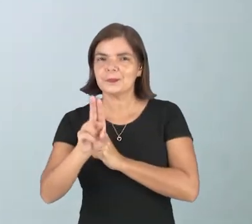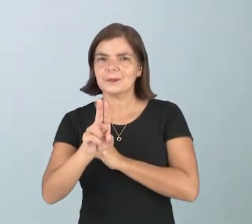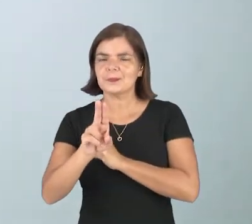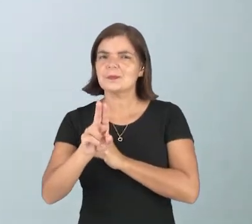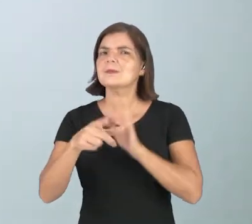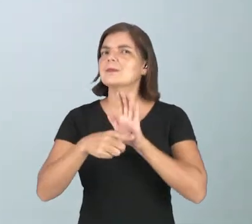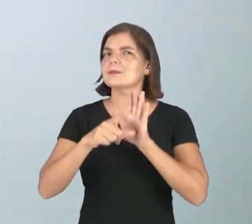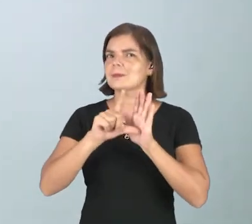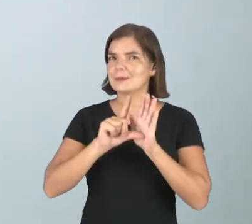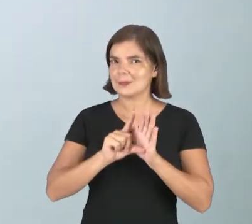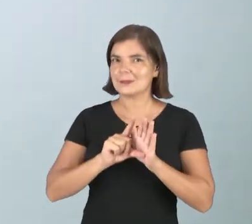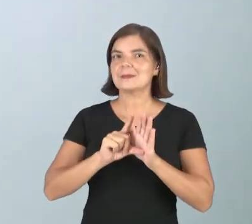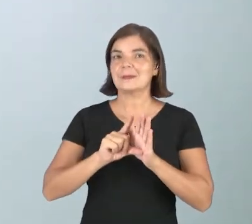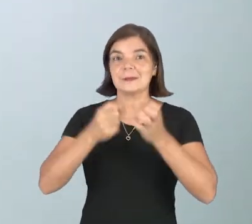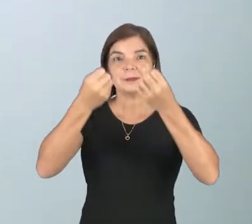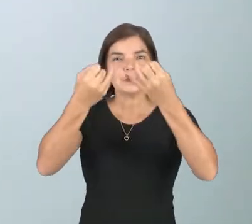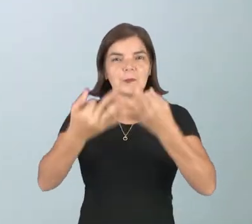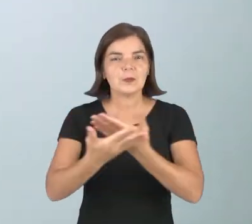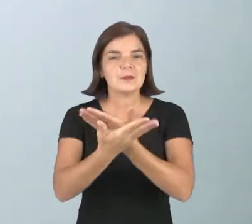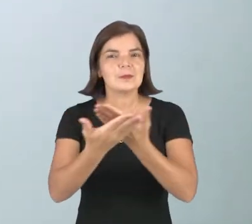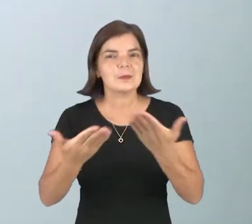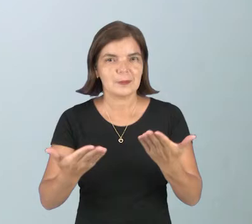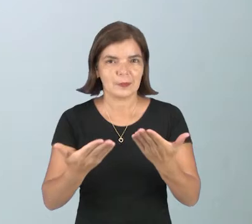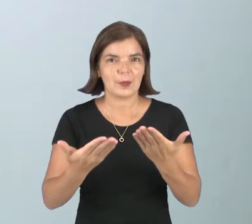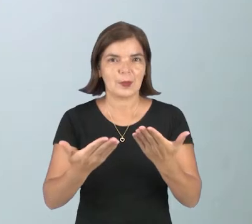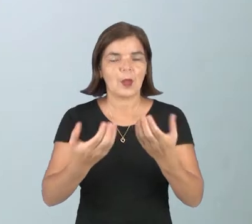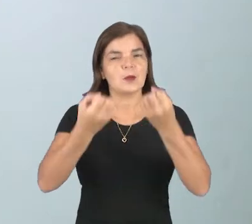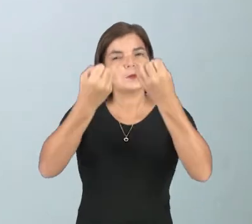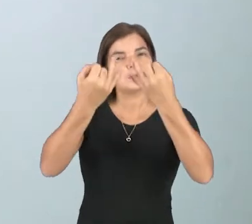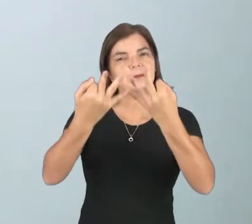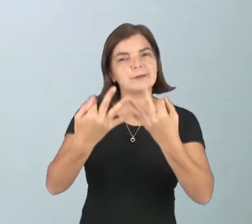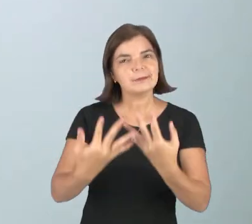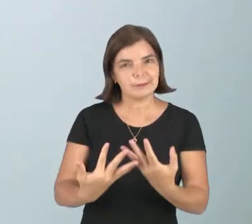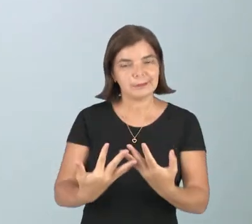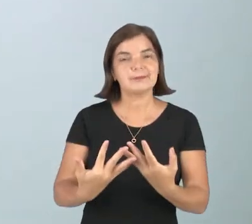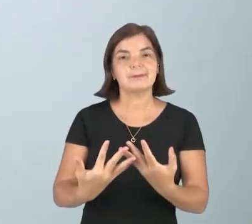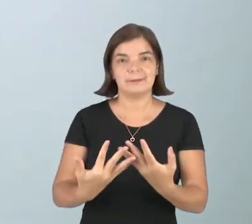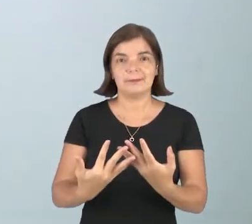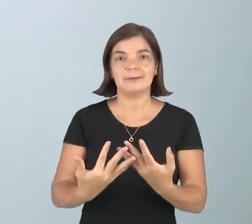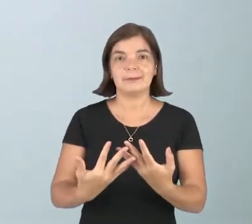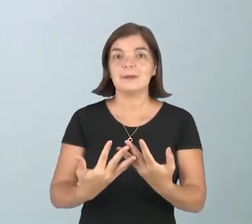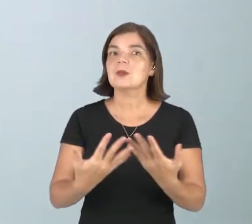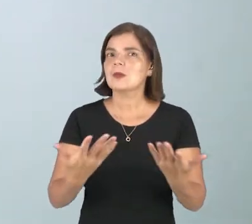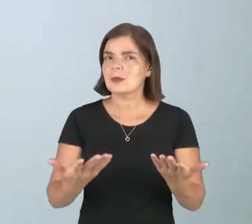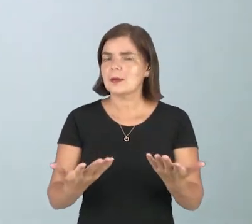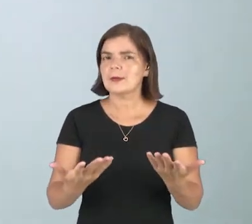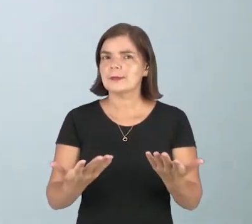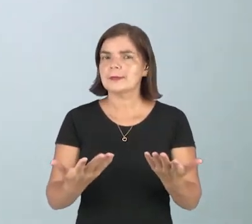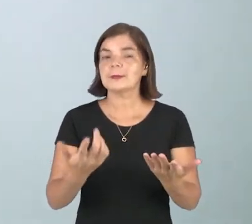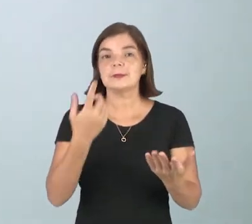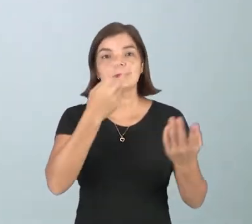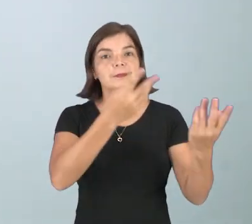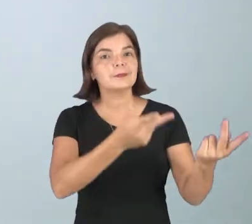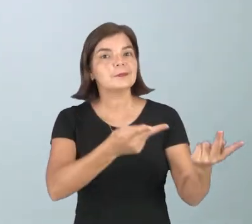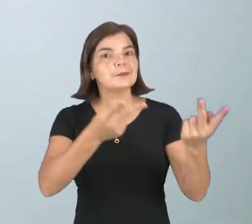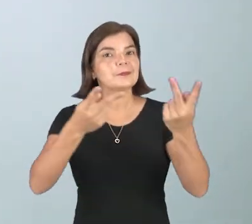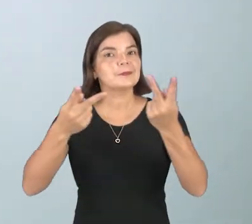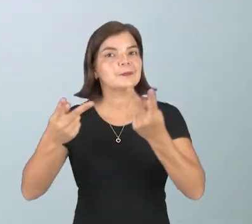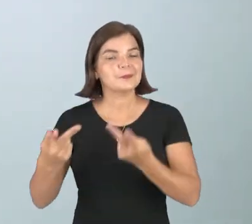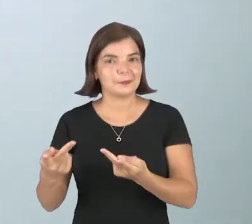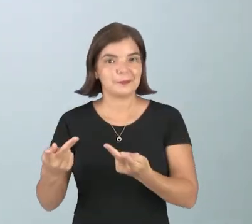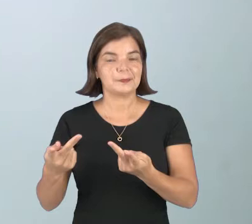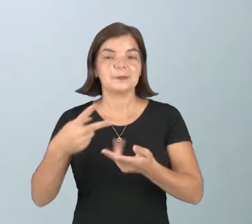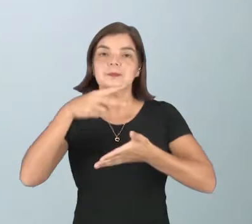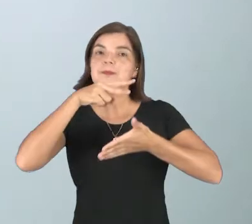Mas antes de falar para vocês, conceituar, explicar, eu os convido a